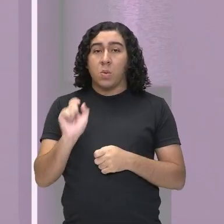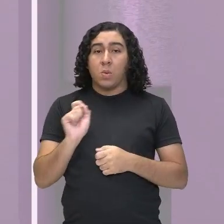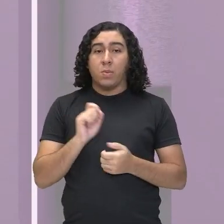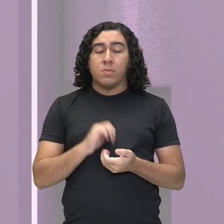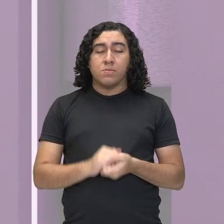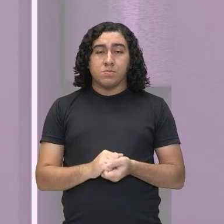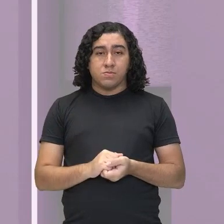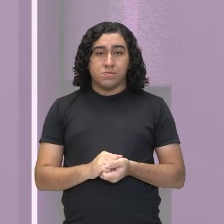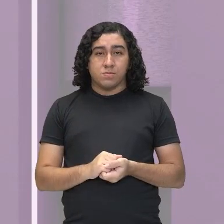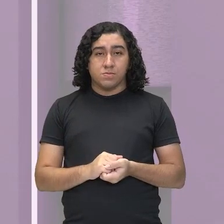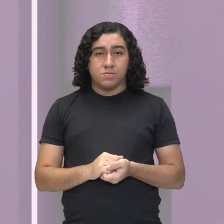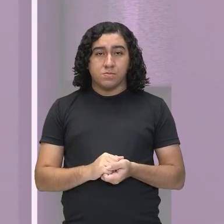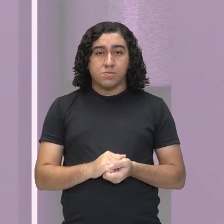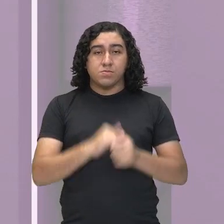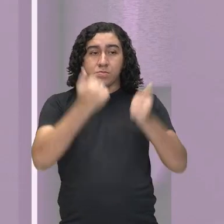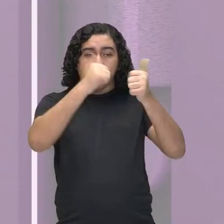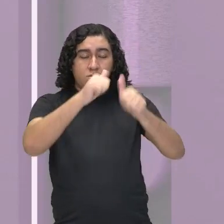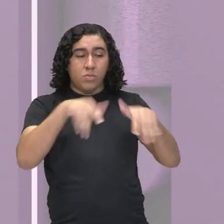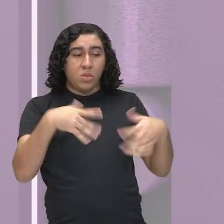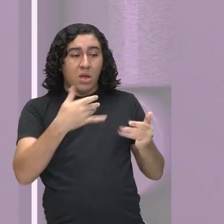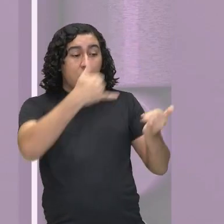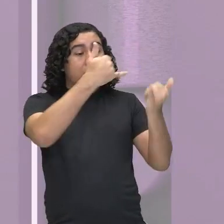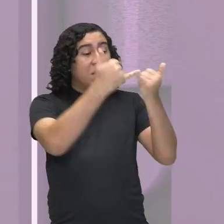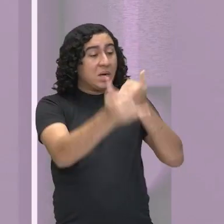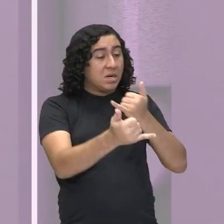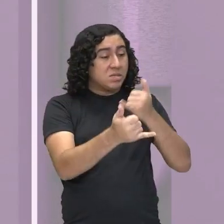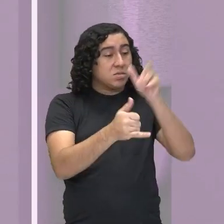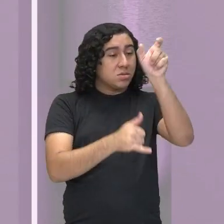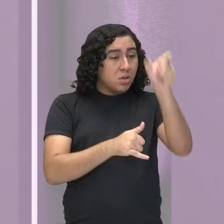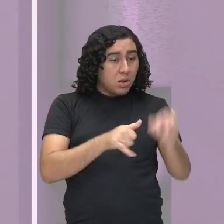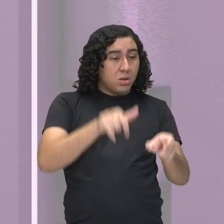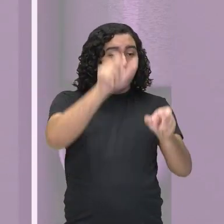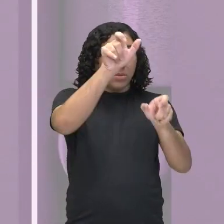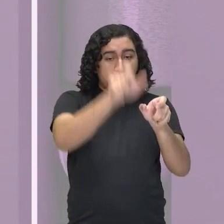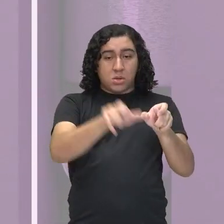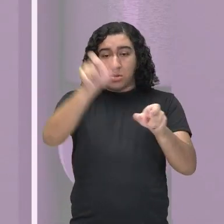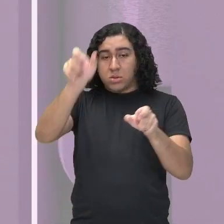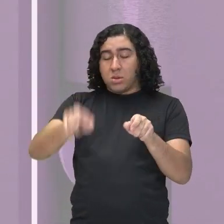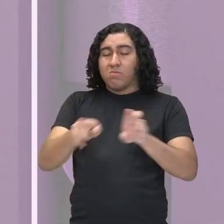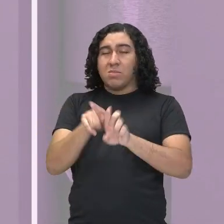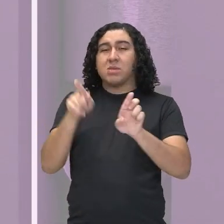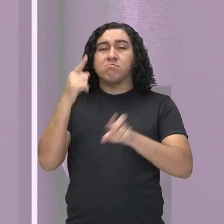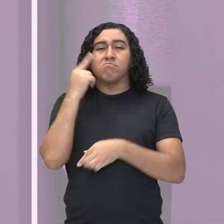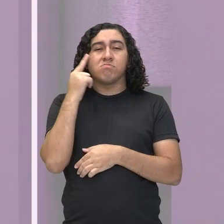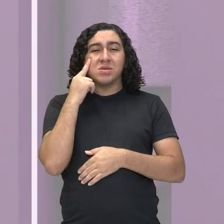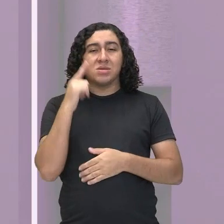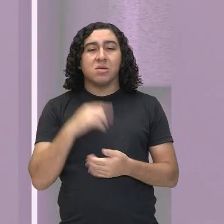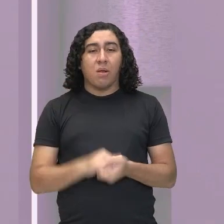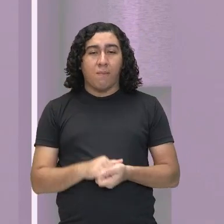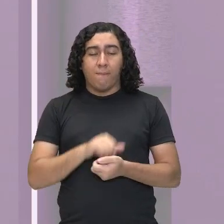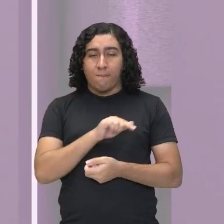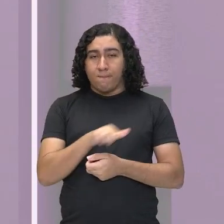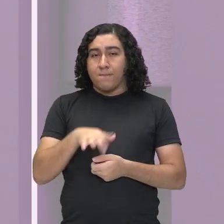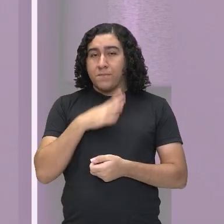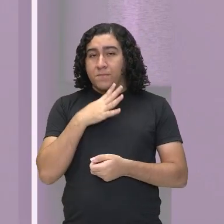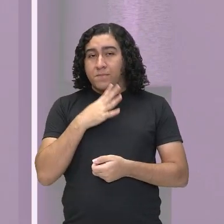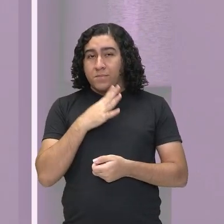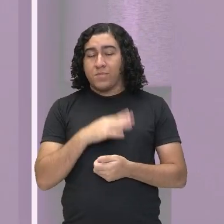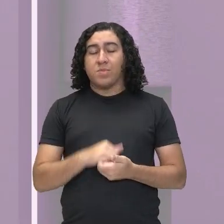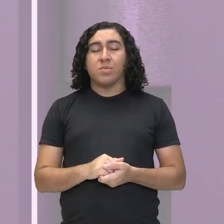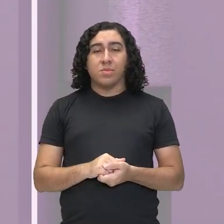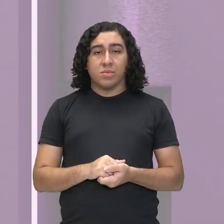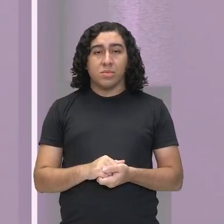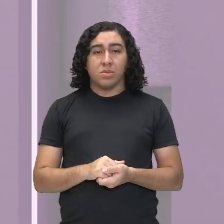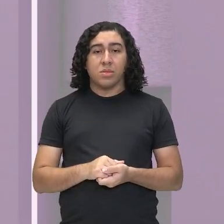Trabalhar termos semelhantes com termos semelhantes. Mas tem agora a interrogação. não é? Que você já deve ter feito. E